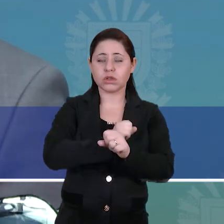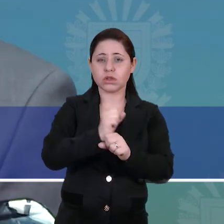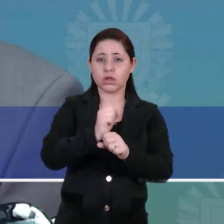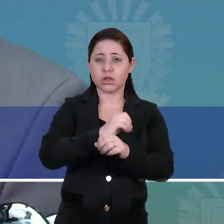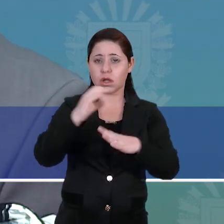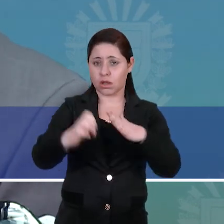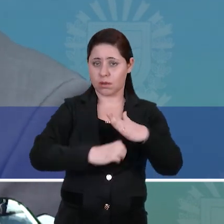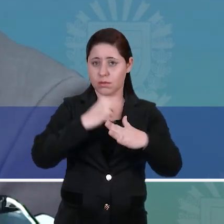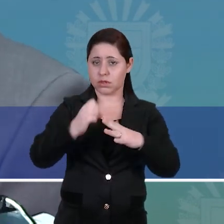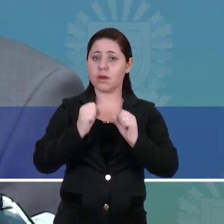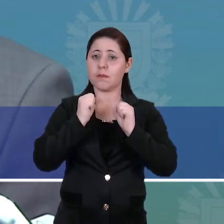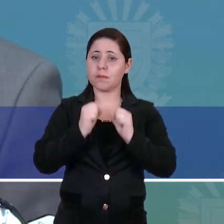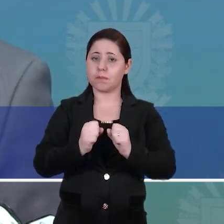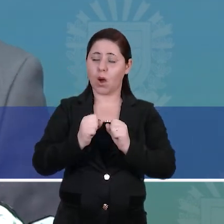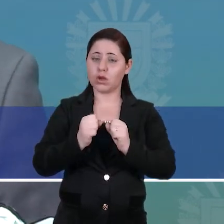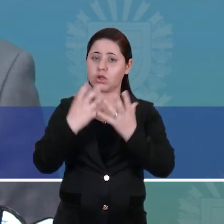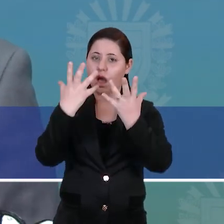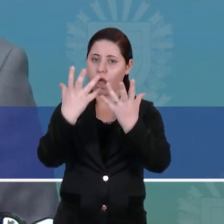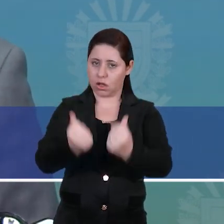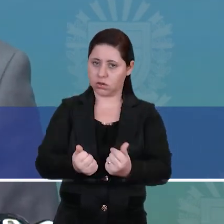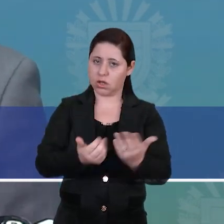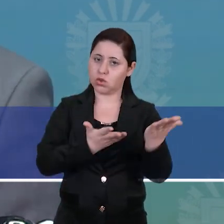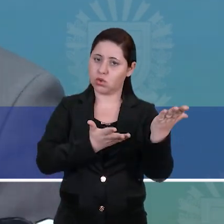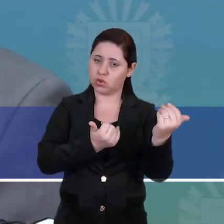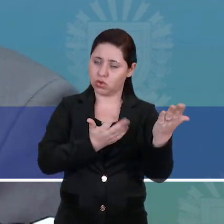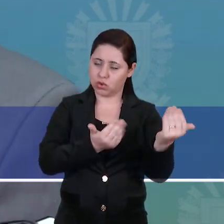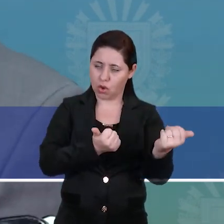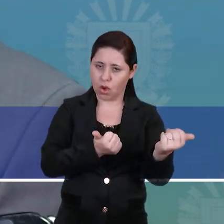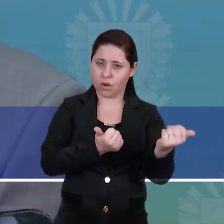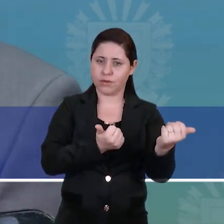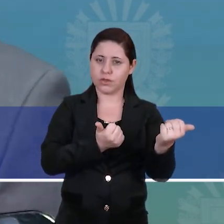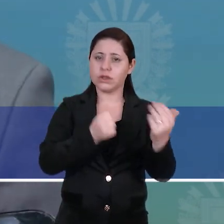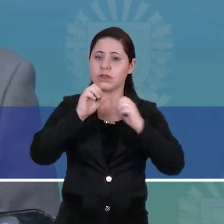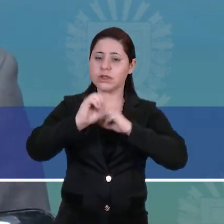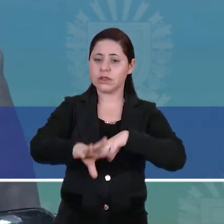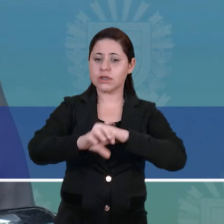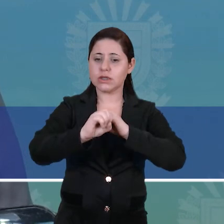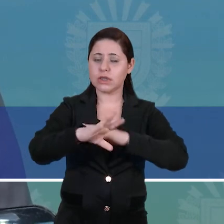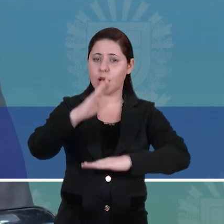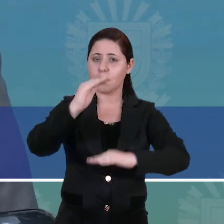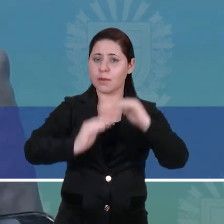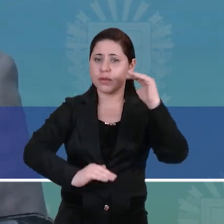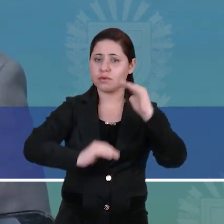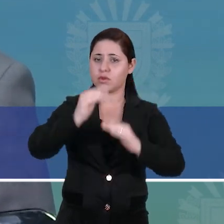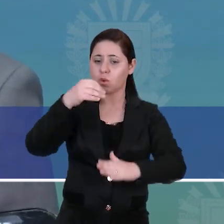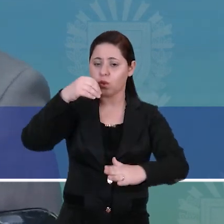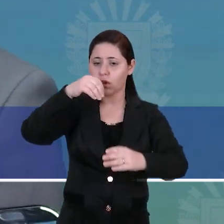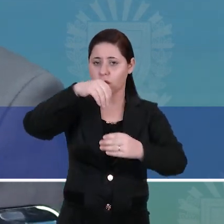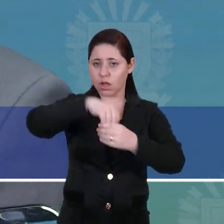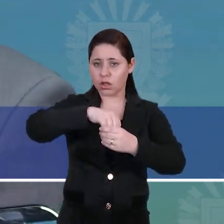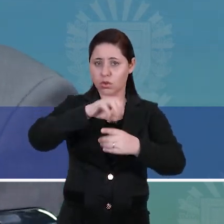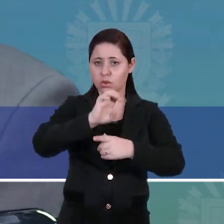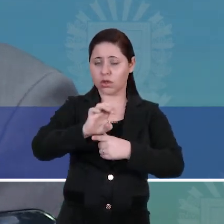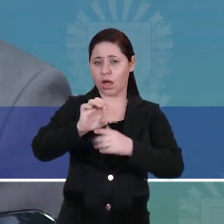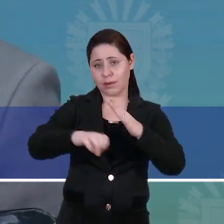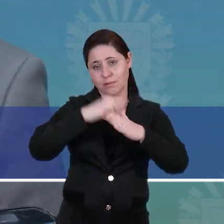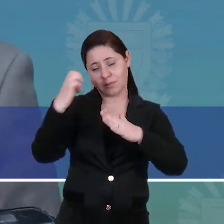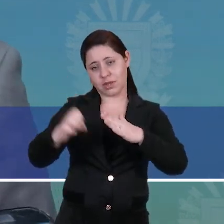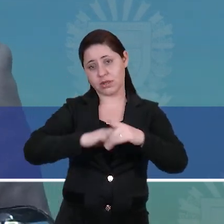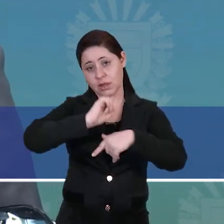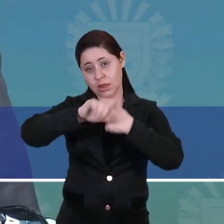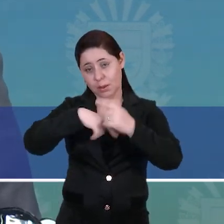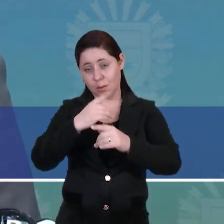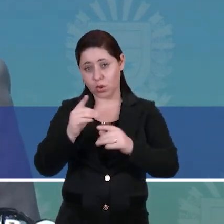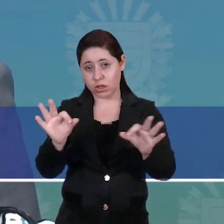onde, por 2 anos, as empresas podem receber esses jovens e adolescentes, ensinar a eles o que é necessário dentro da empresa